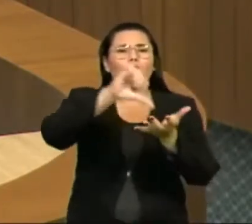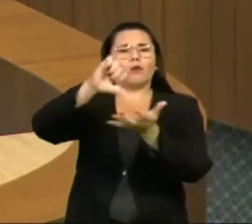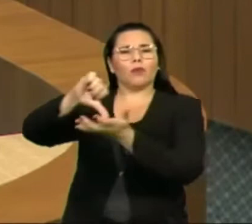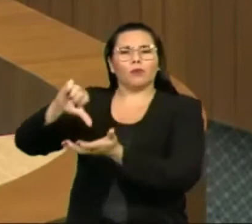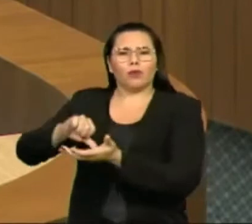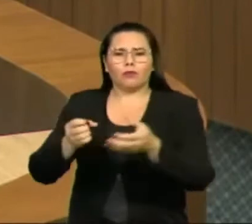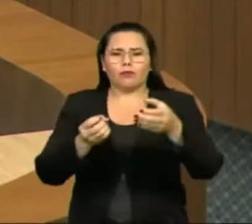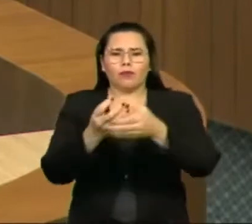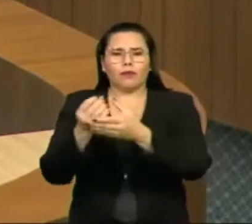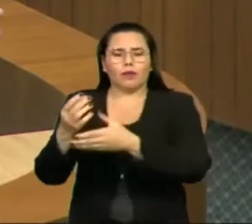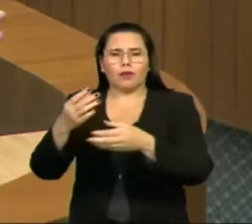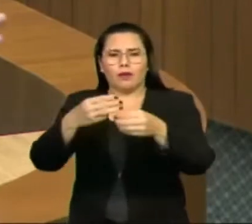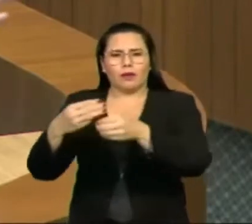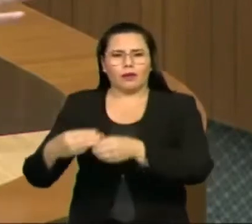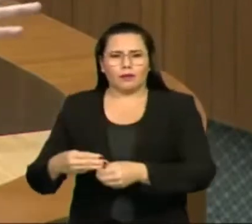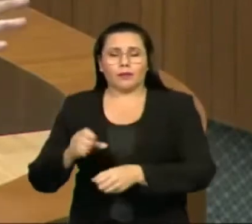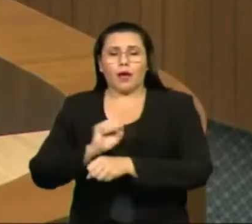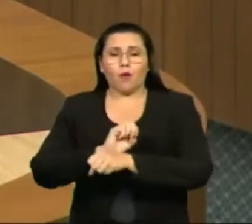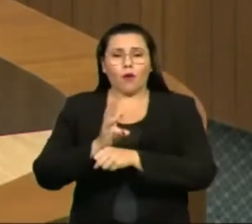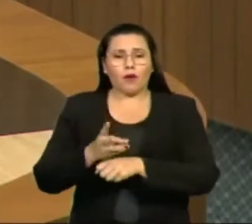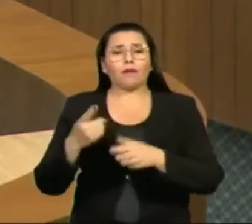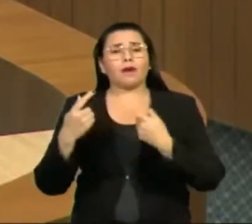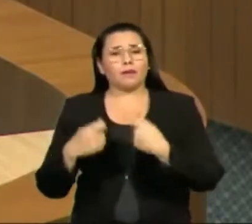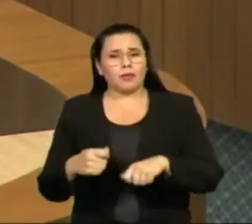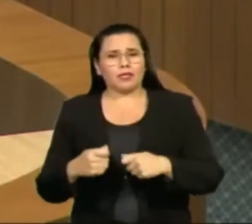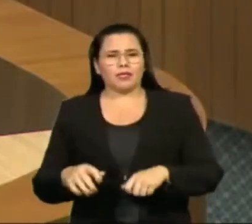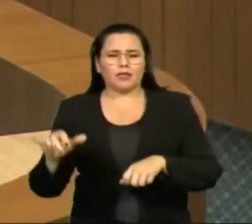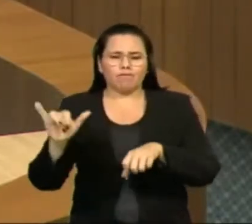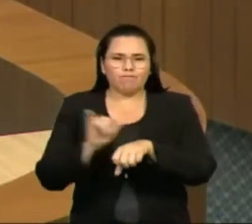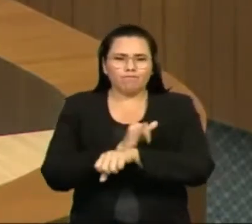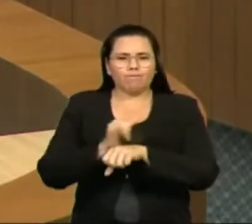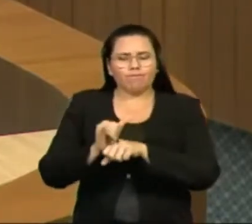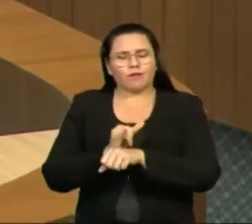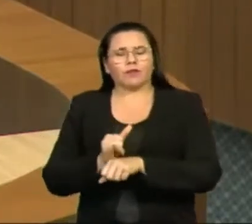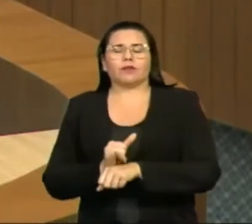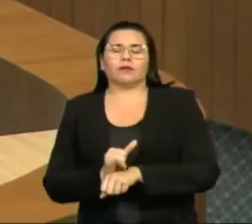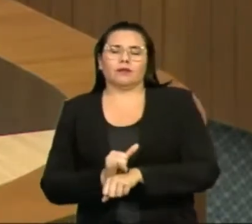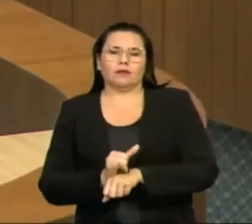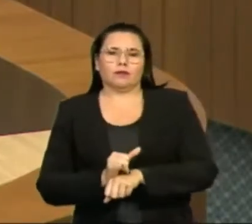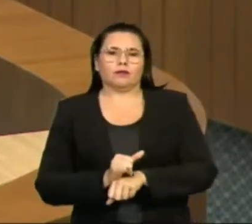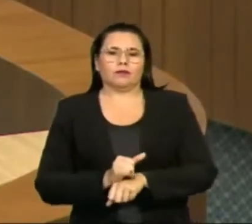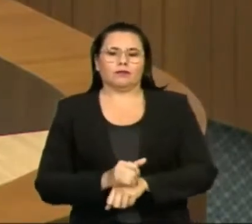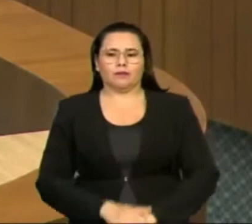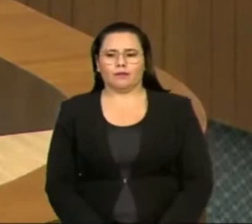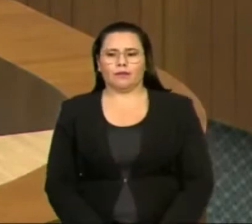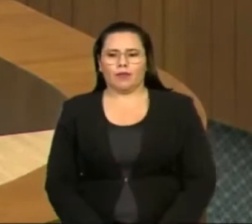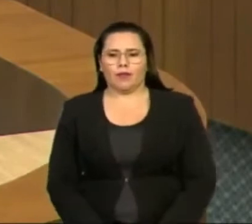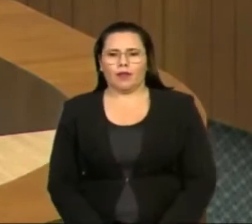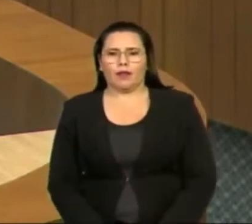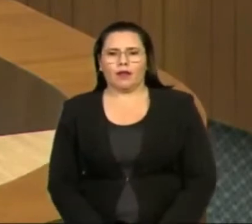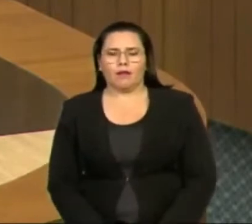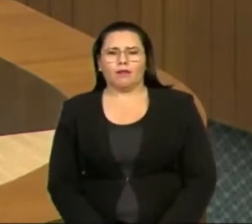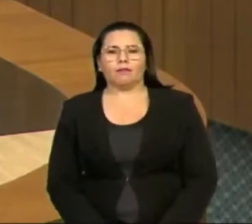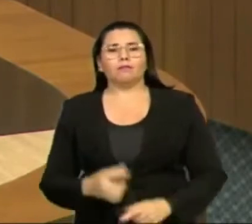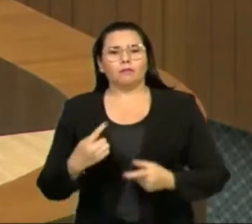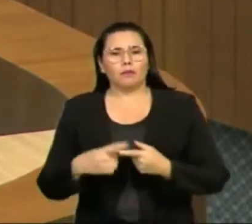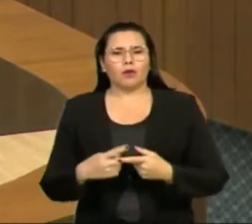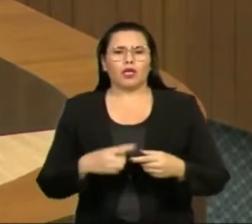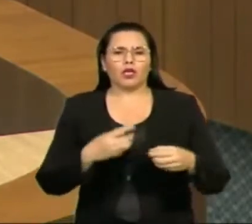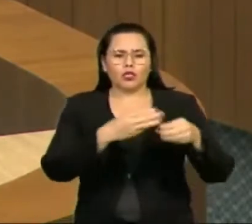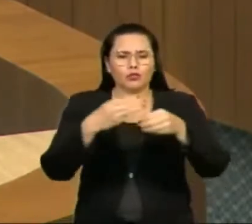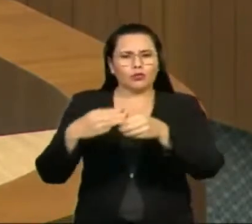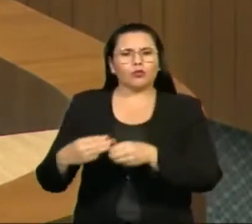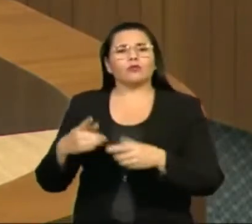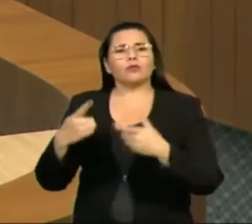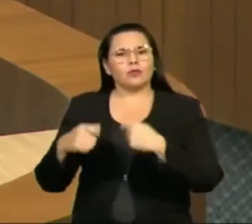isso. A UEMA tem que criar estratégias para que o ensino universitário chegue de fato a todos os cantos do Maranhão. E tem feito isso